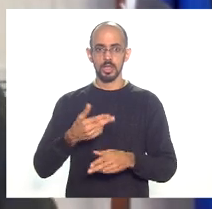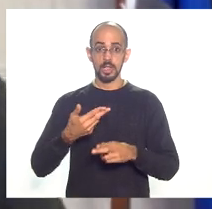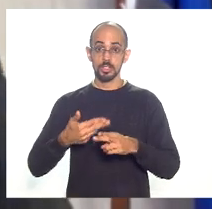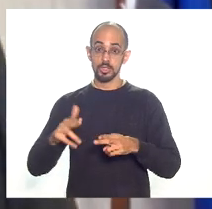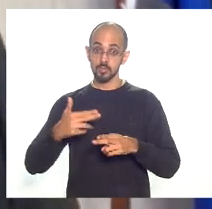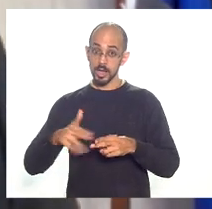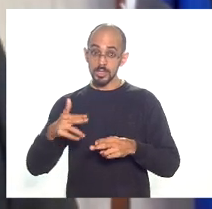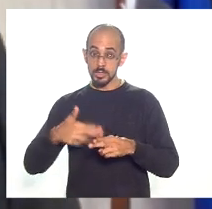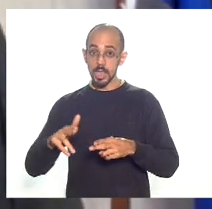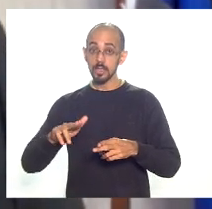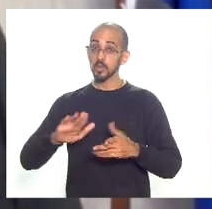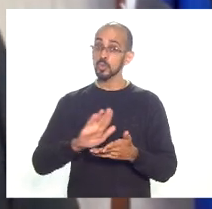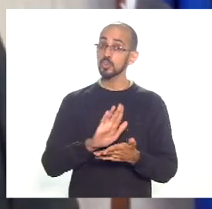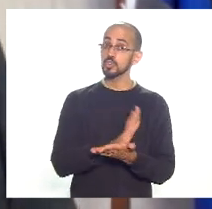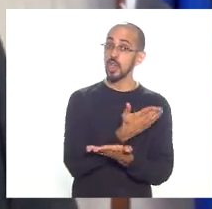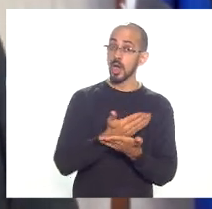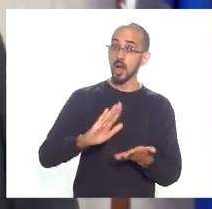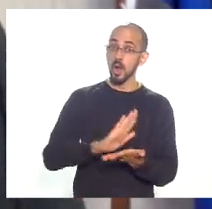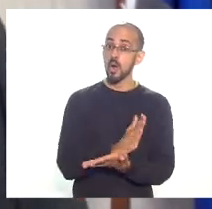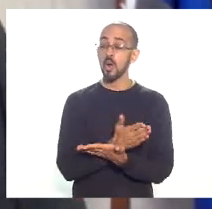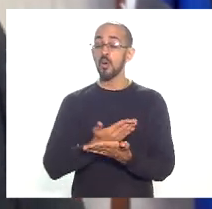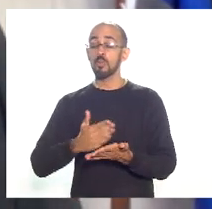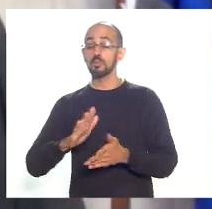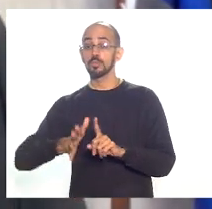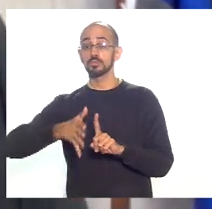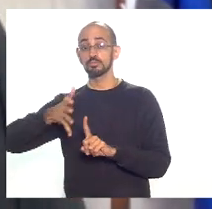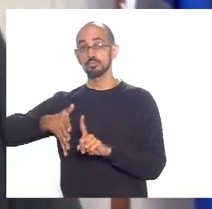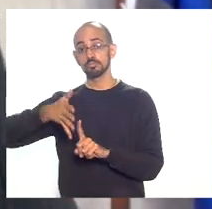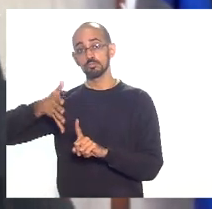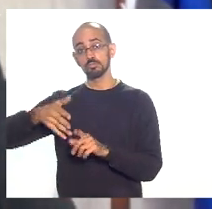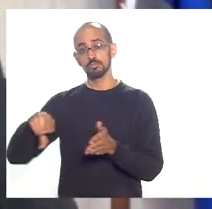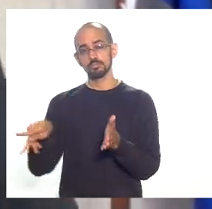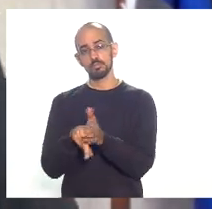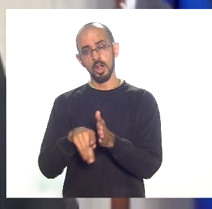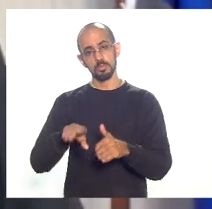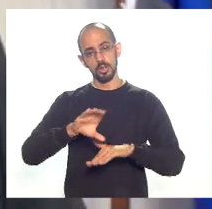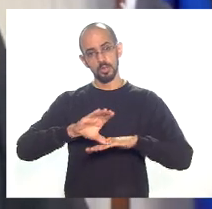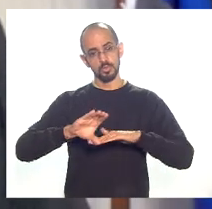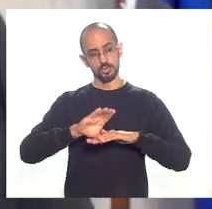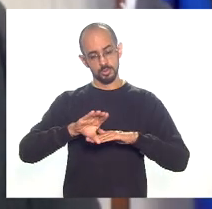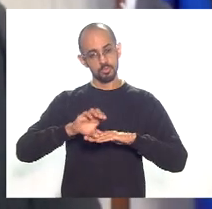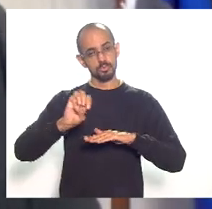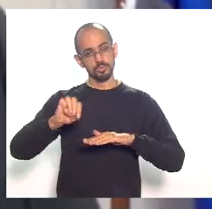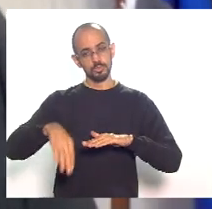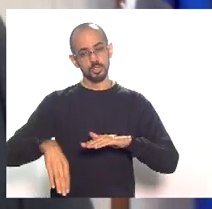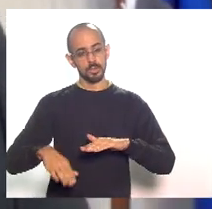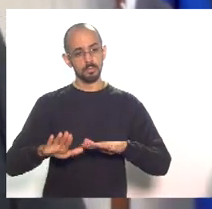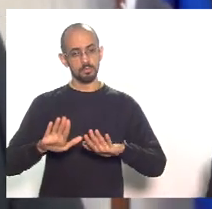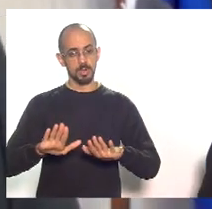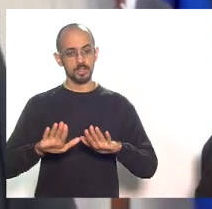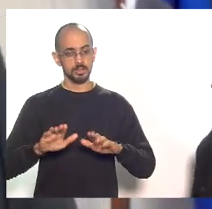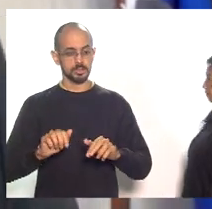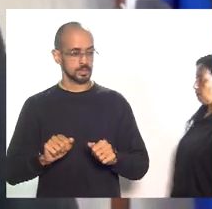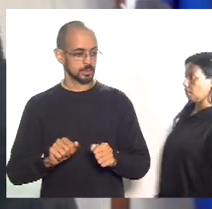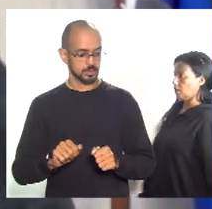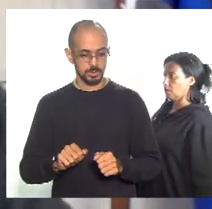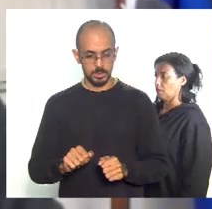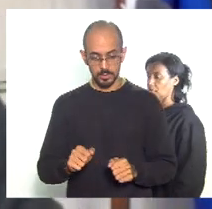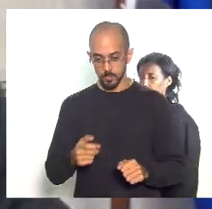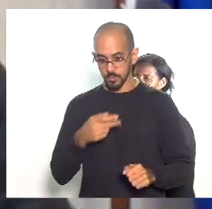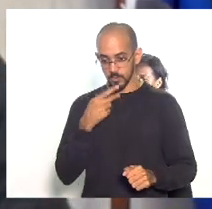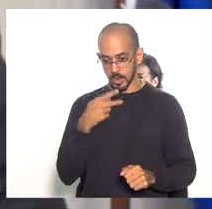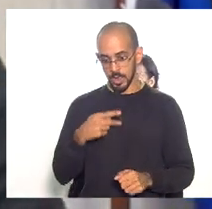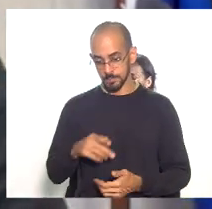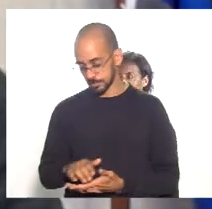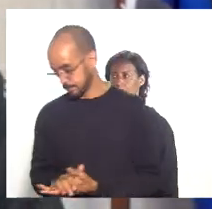de alguns dizeres constitucionais evidentemente dizer que o projeto é contra